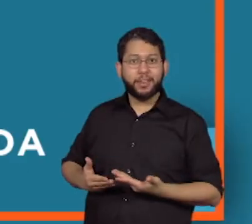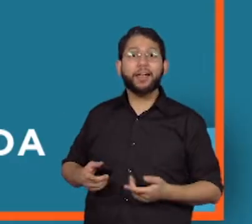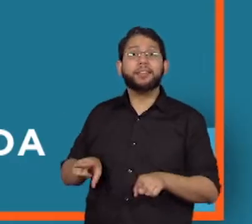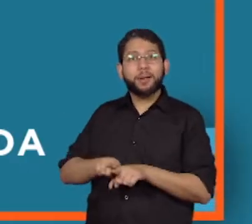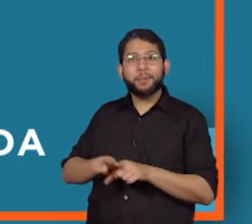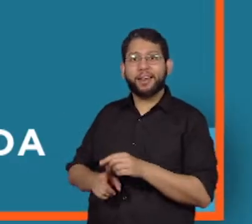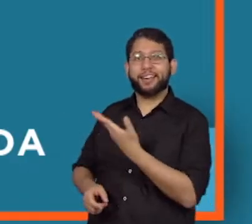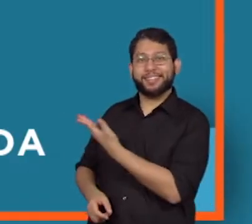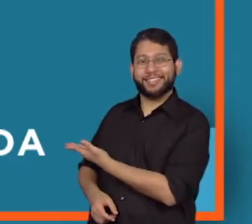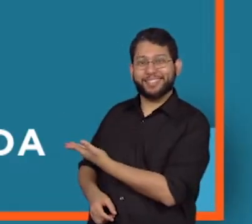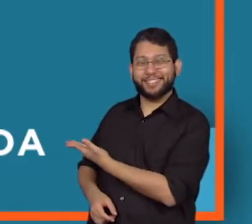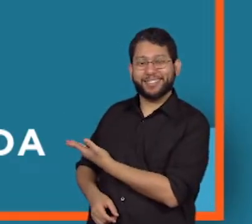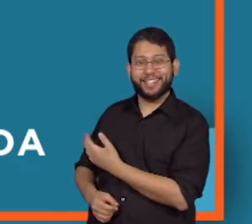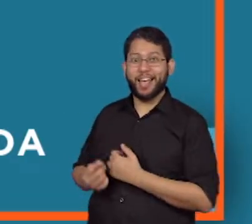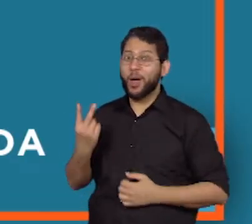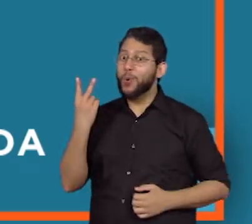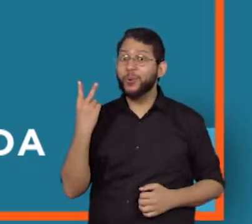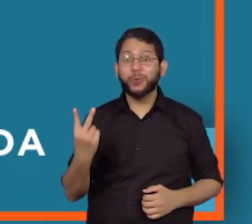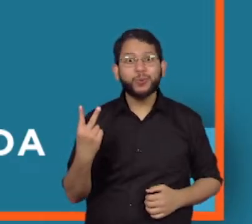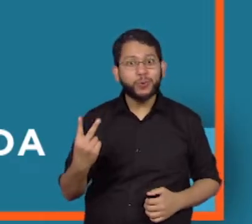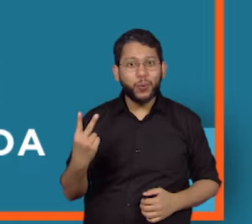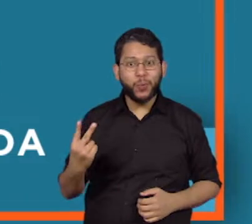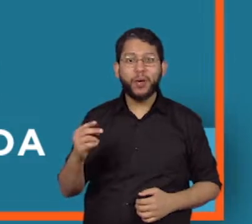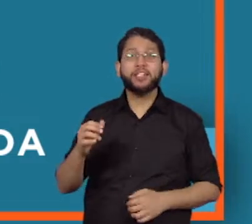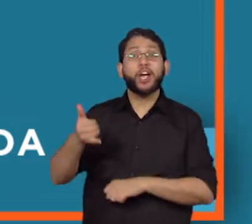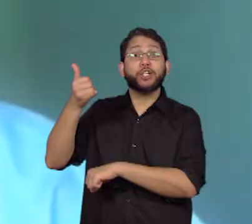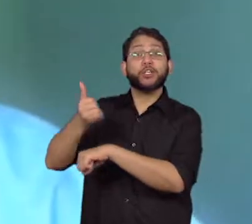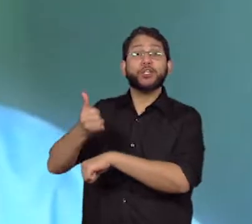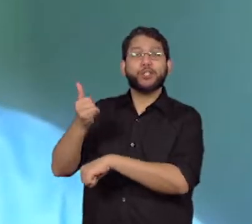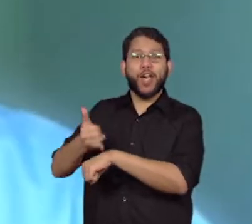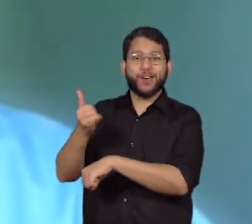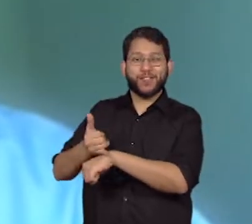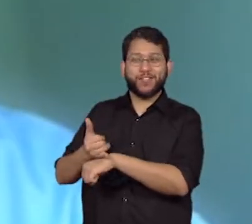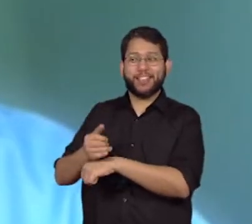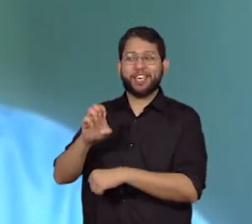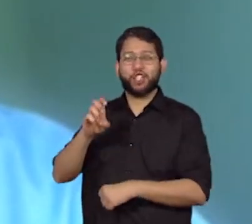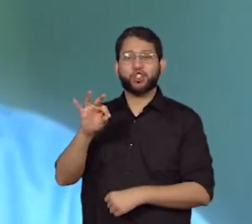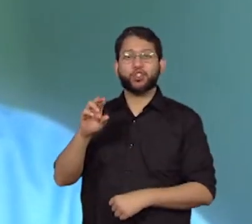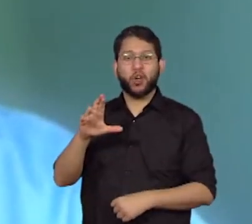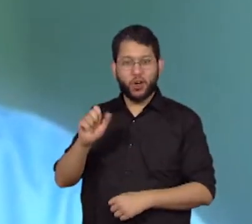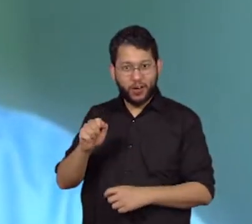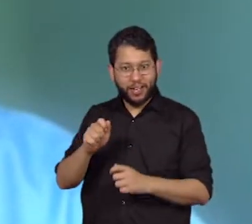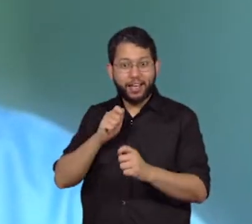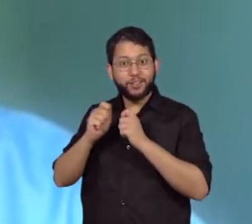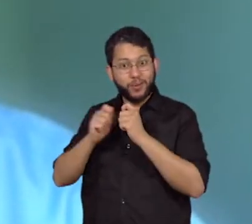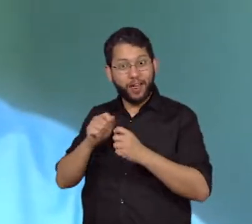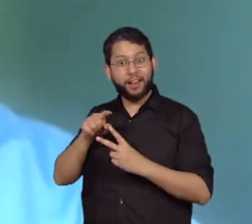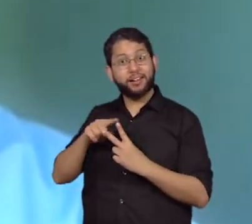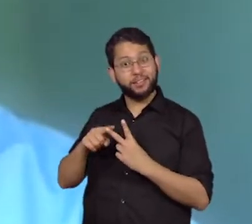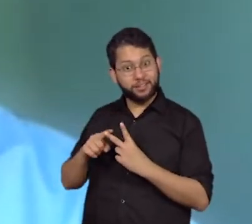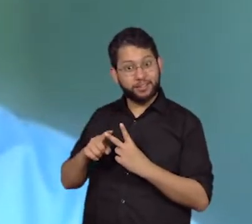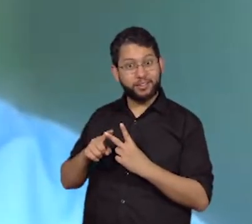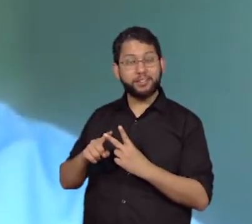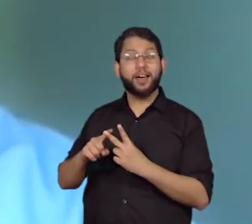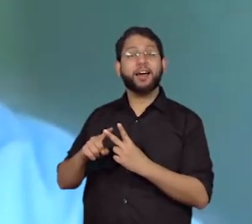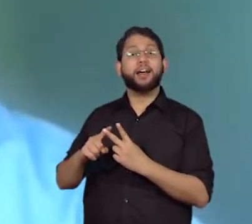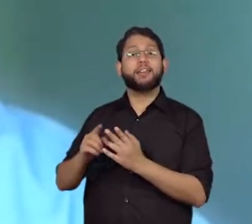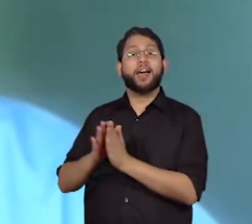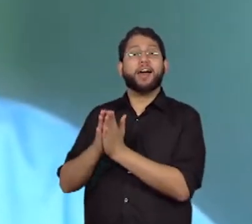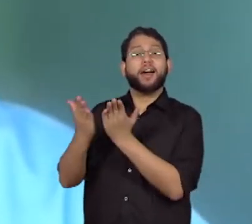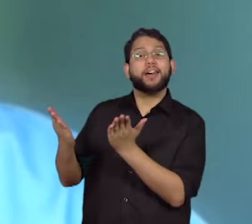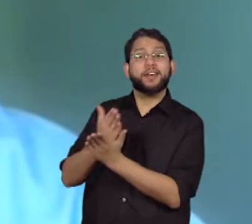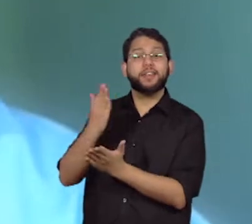Laura Capriglione, que eram as 2 editoras-chefes. Foto da jornalista Laura Capriglione, mulher branca de cabelos lisos, curtos e